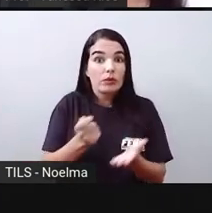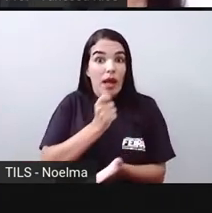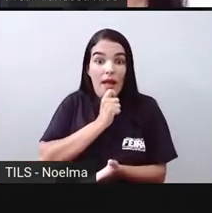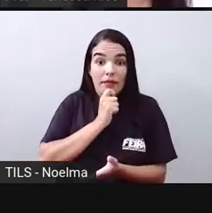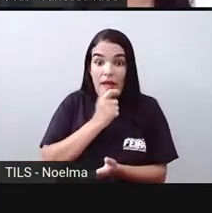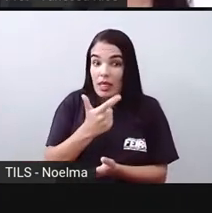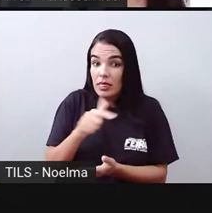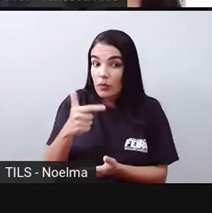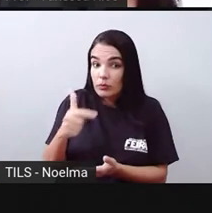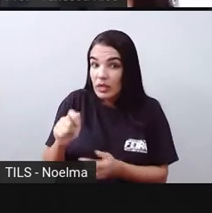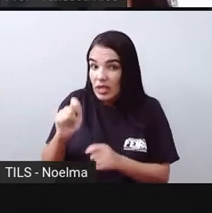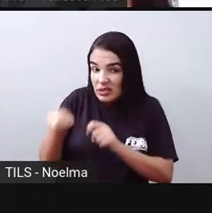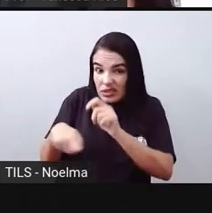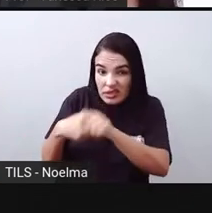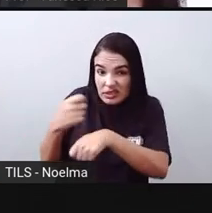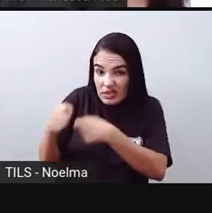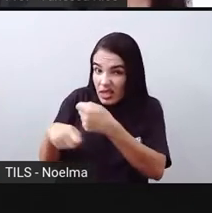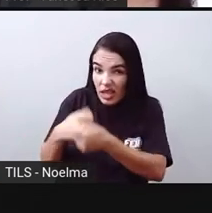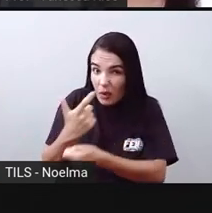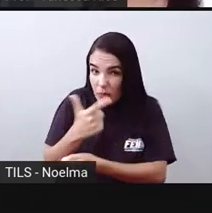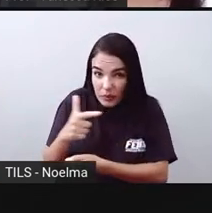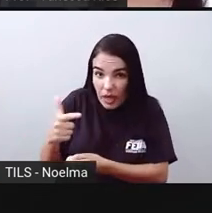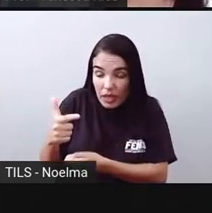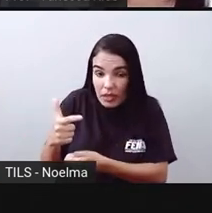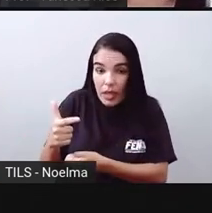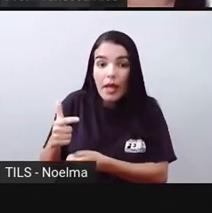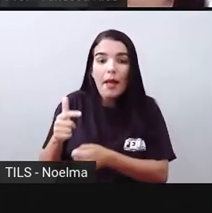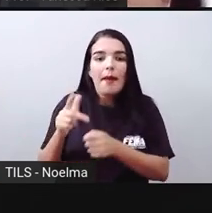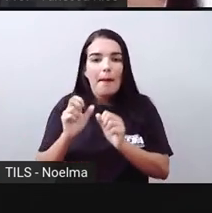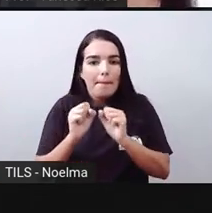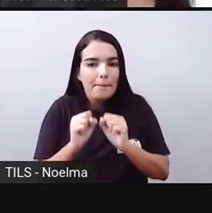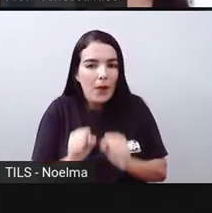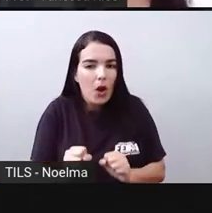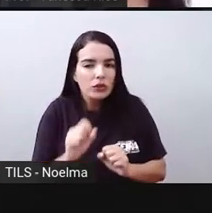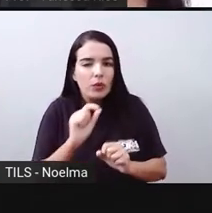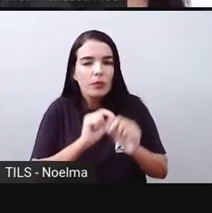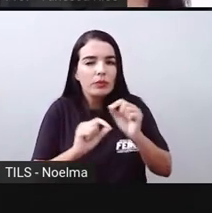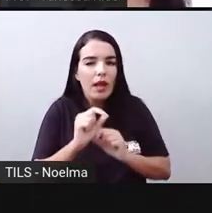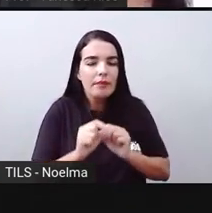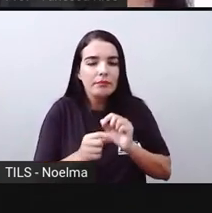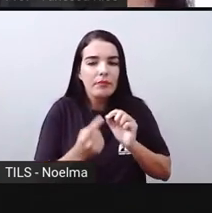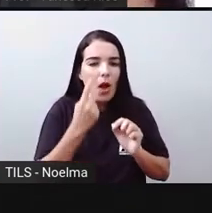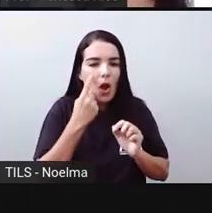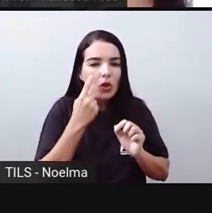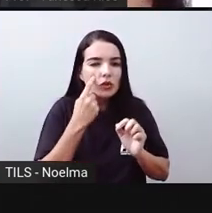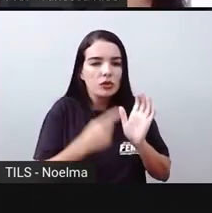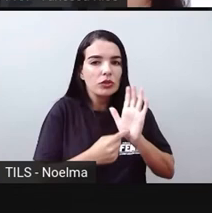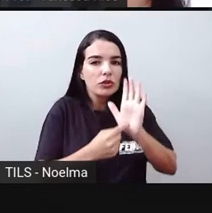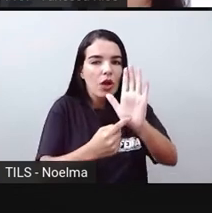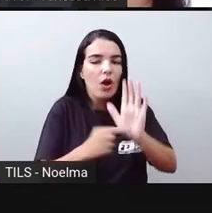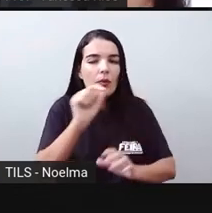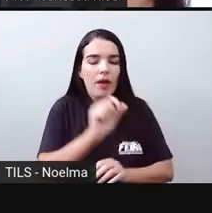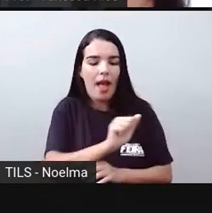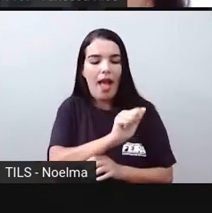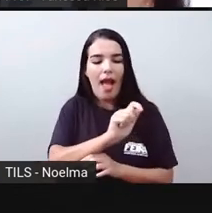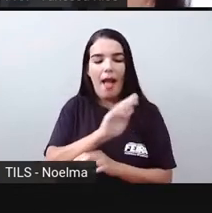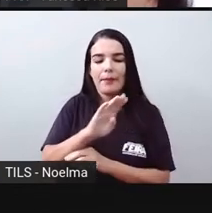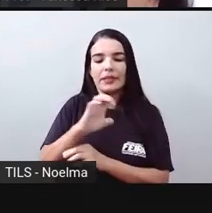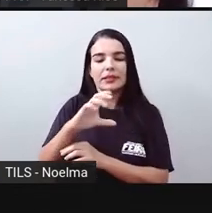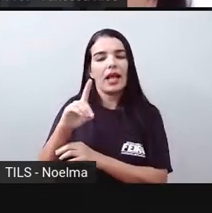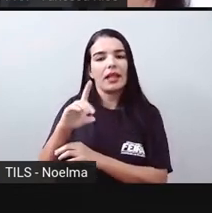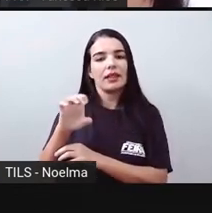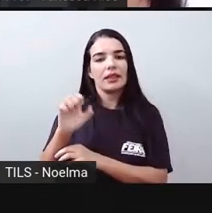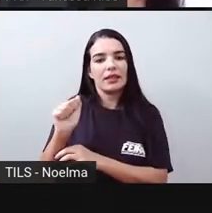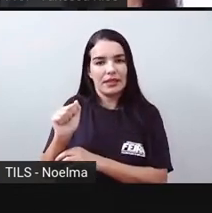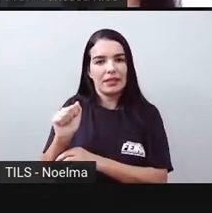palavras aí, determinada palavra, não tem um sinal próprio, aí se utiliza aí a datilogia, que